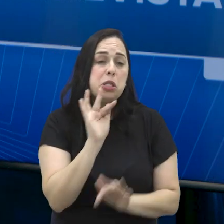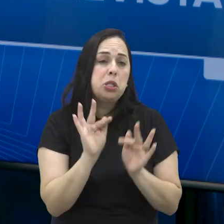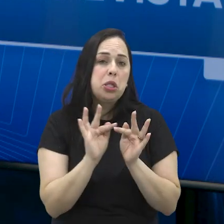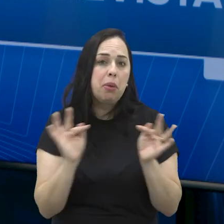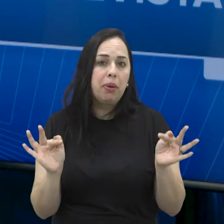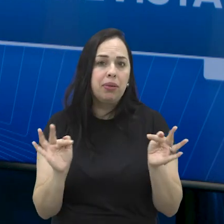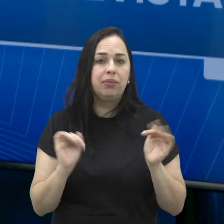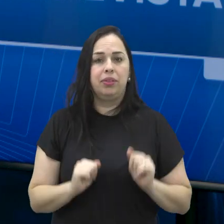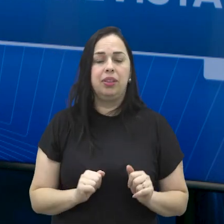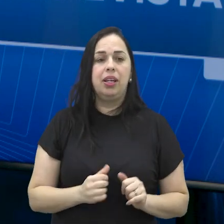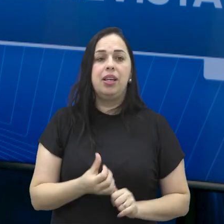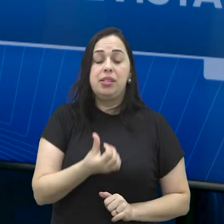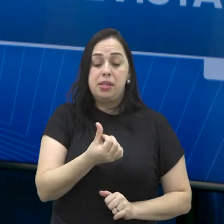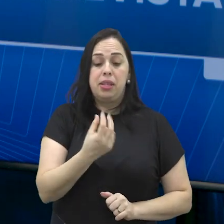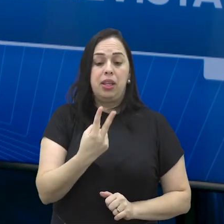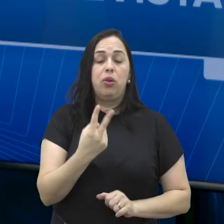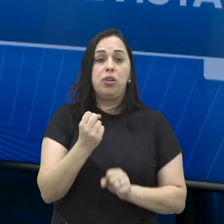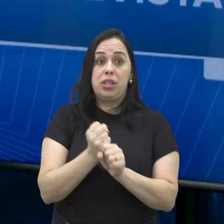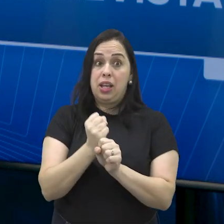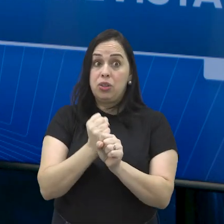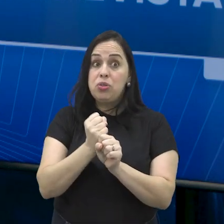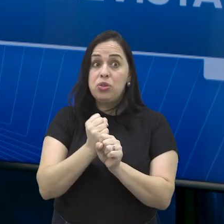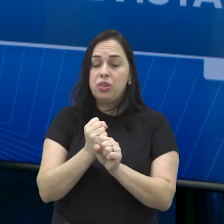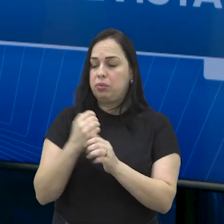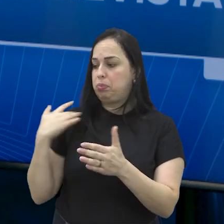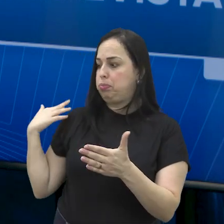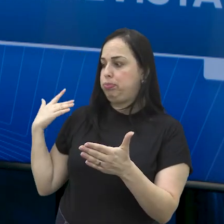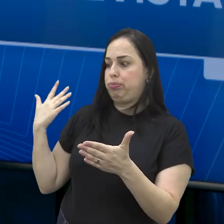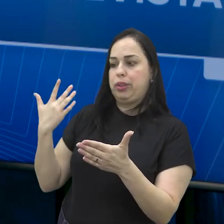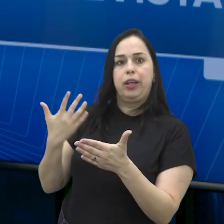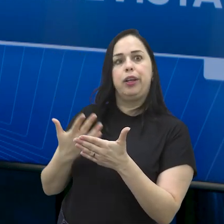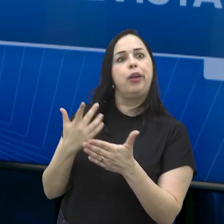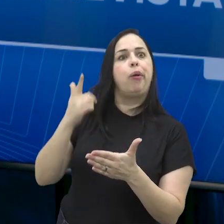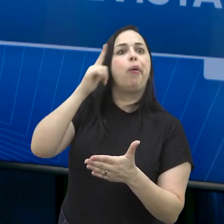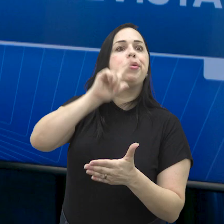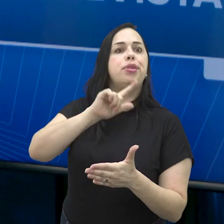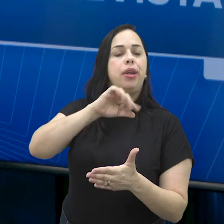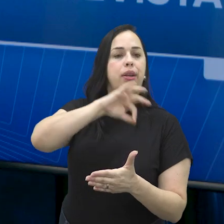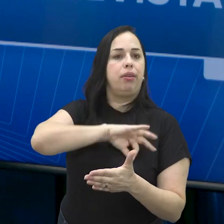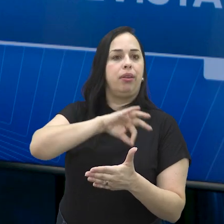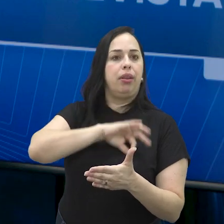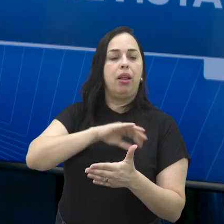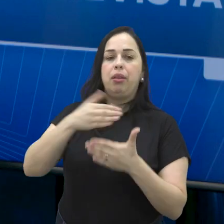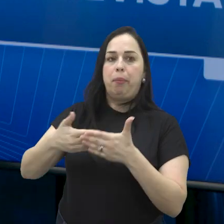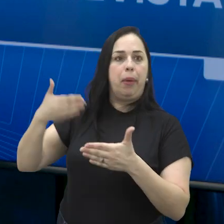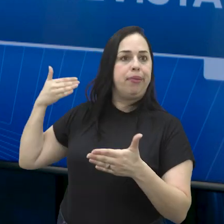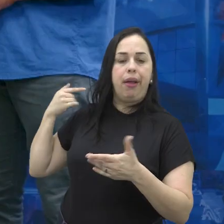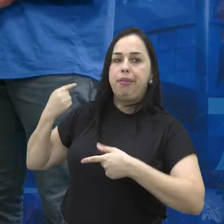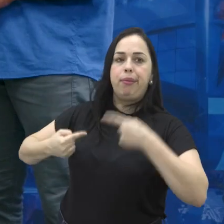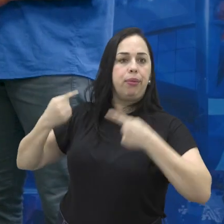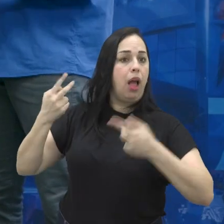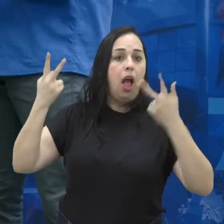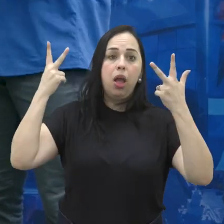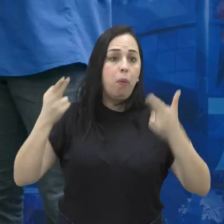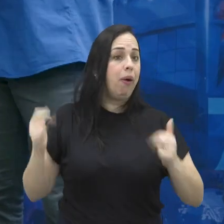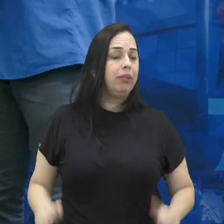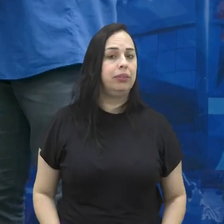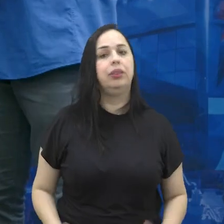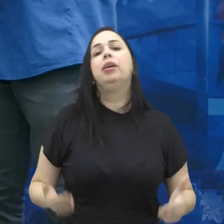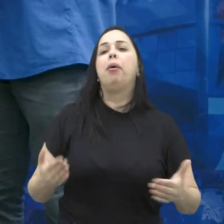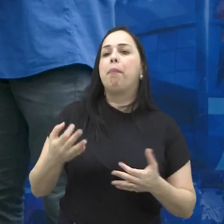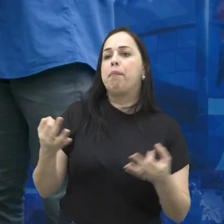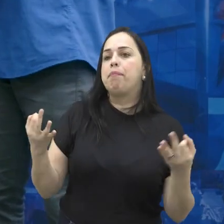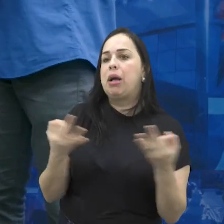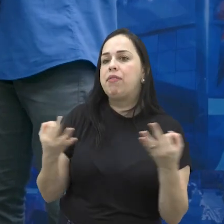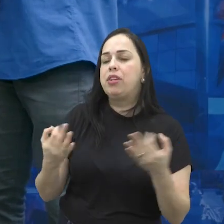fazem 62 anos que nós temos 13º. E à época, a discussão foi a mesma. Perfeito. Muito